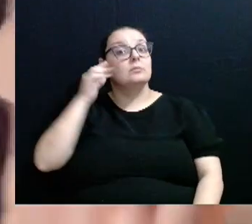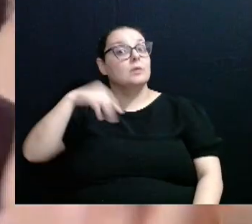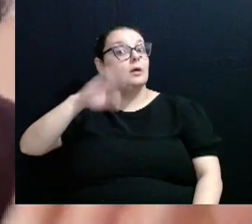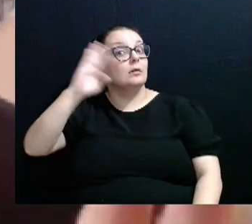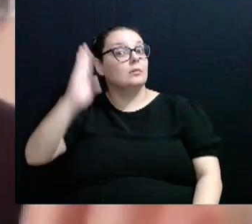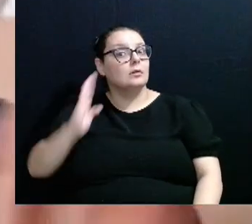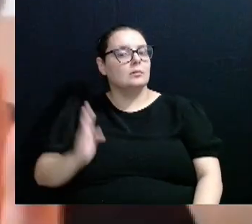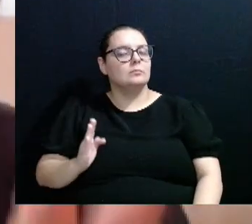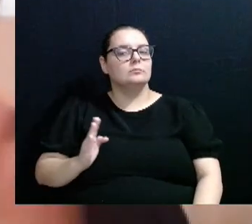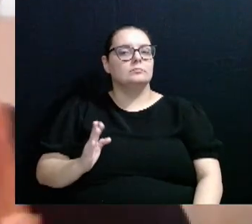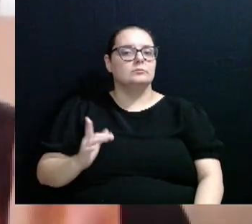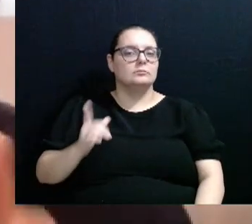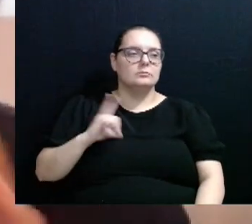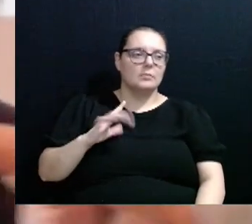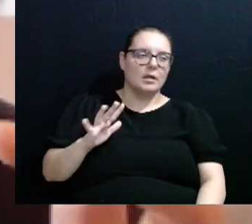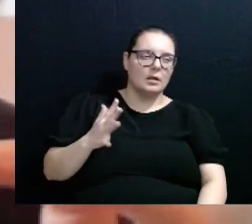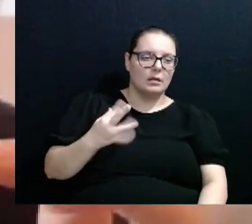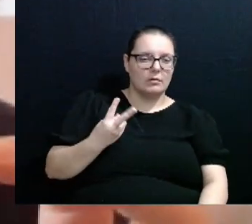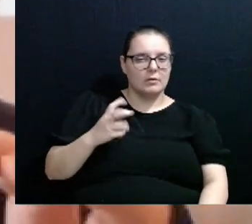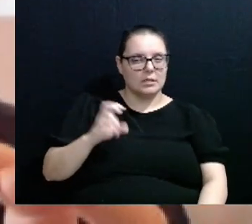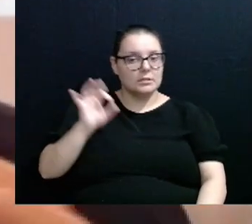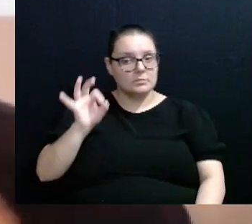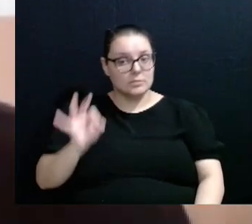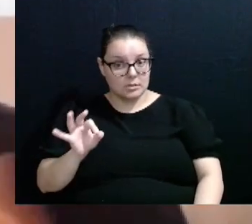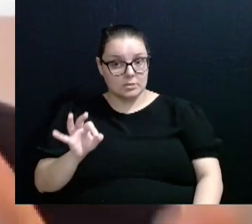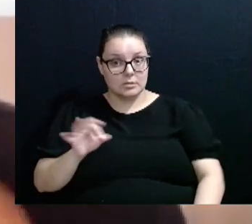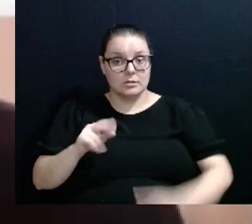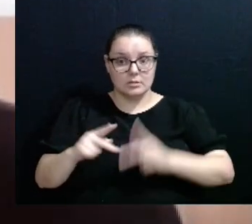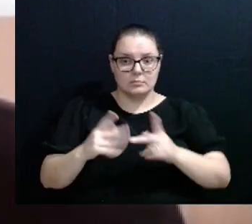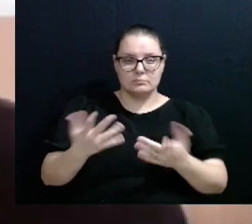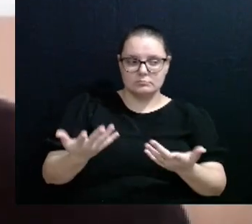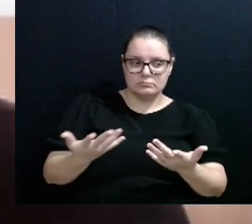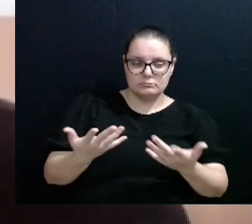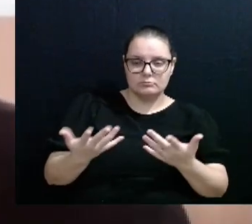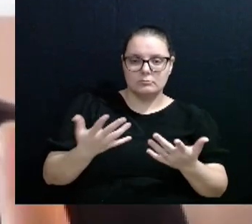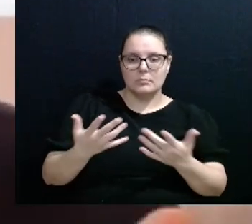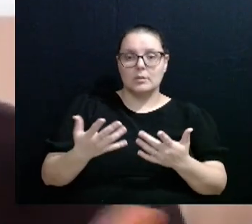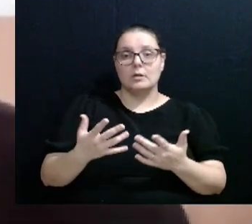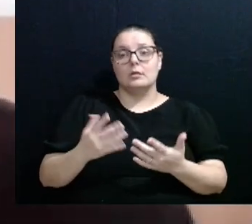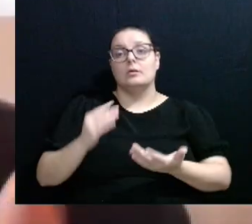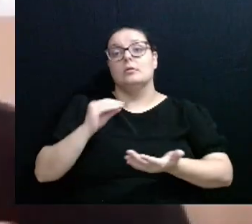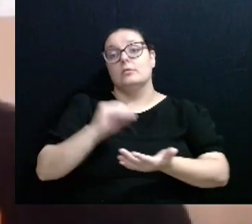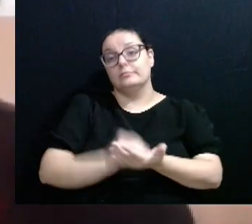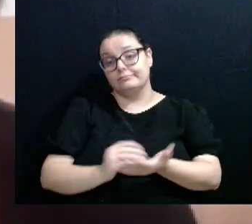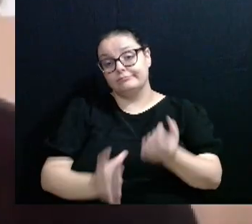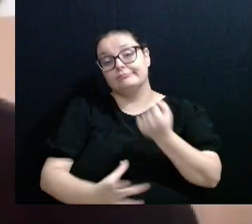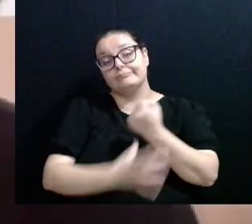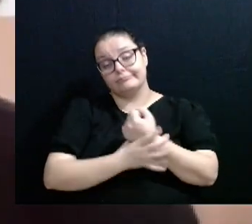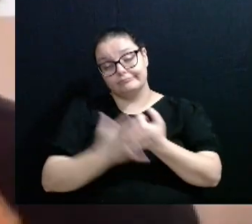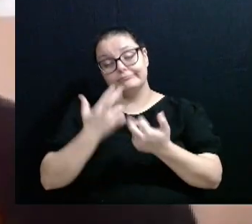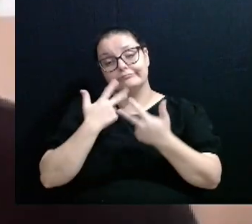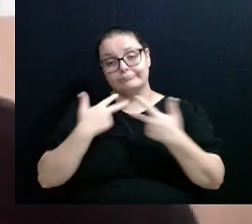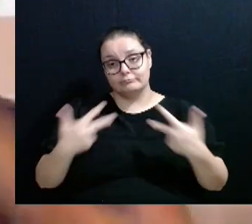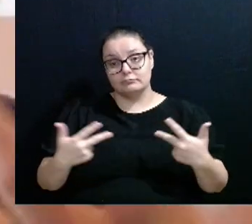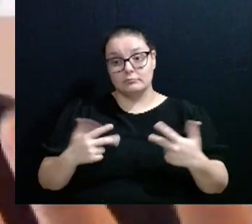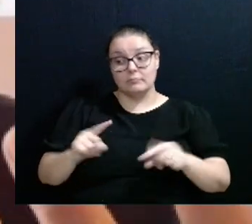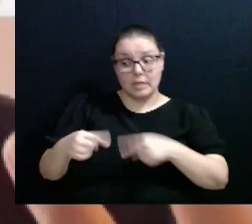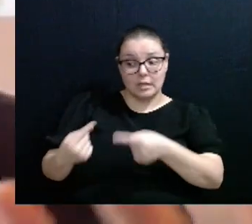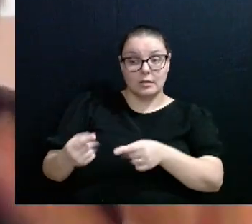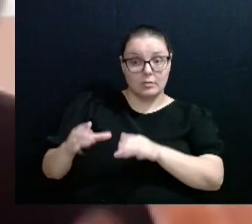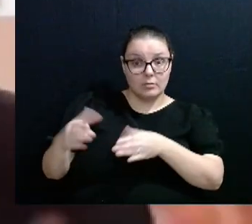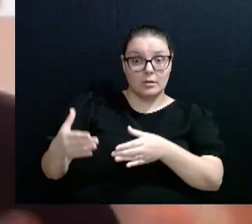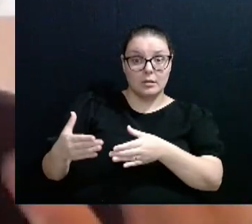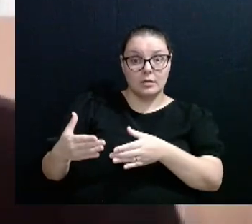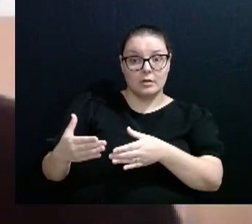uns 25% da população com uma certa insegurança alimentar, mas a outra parte está cercada